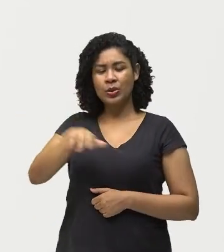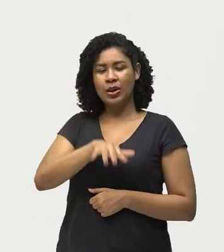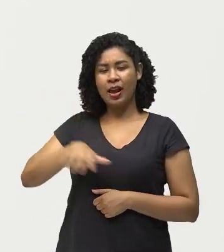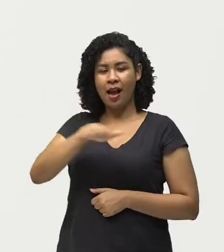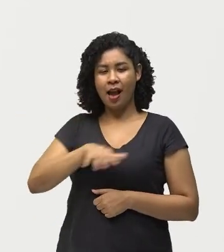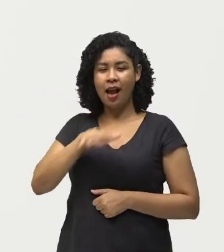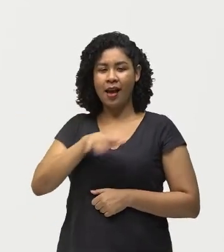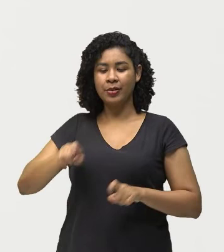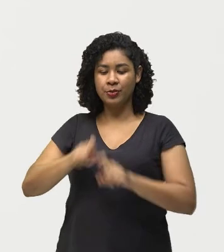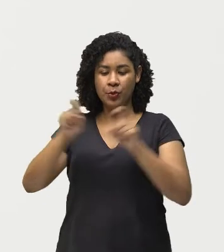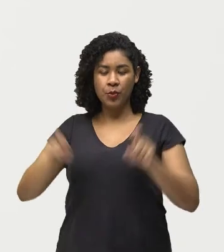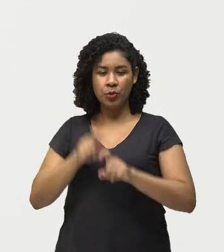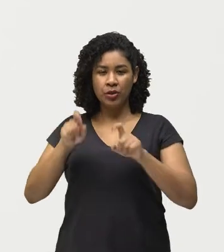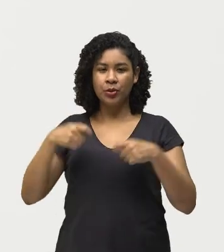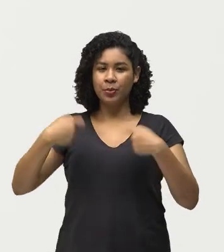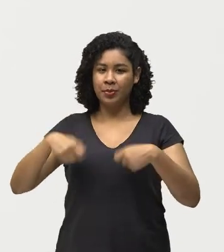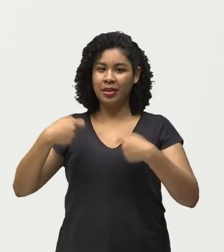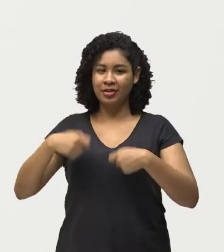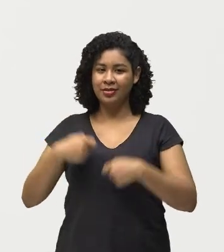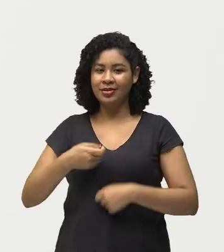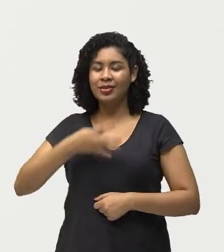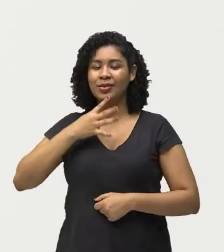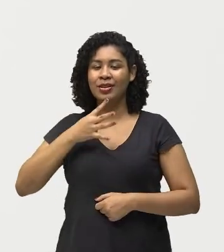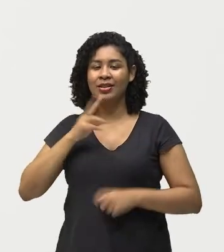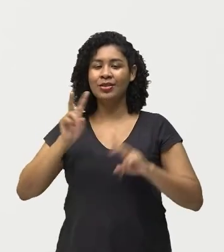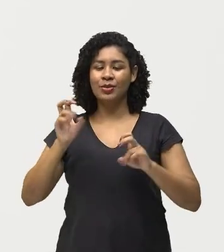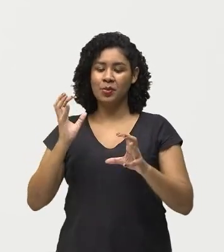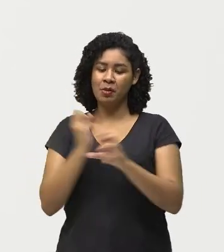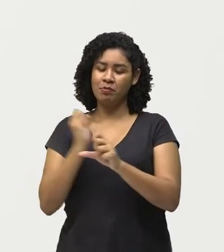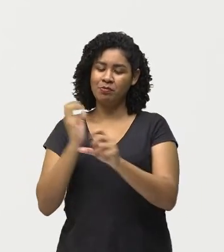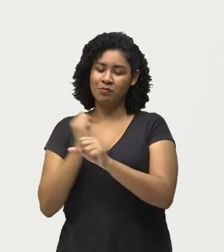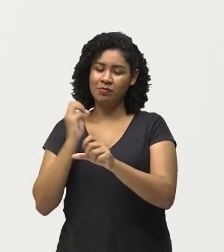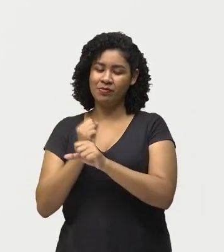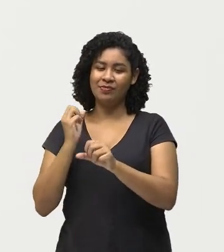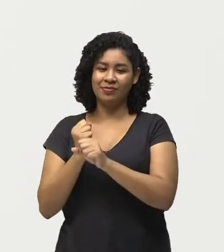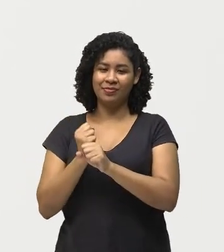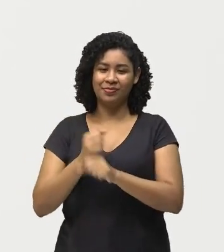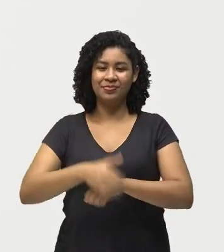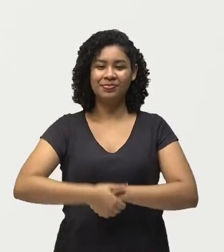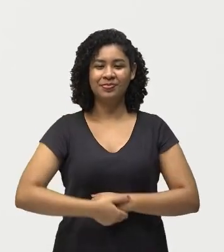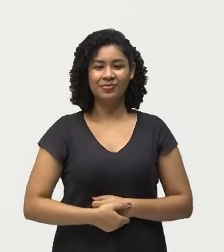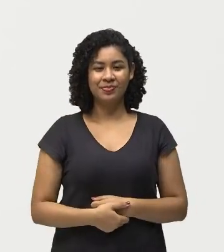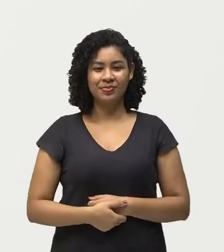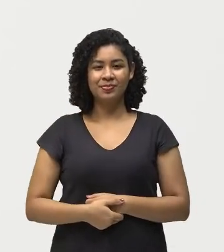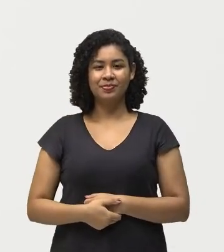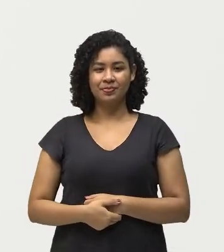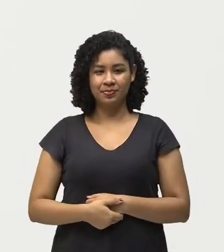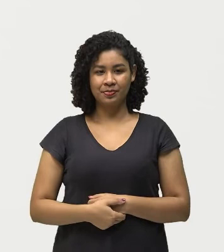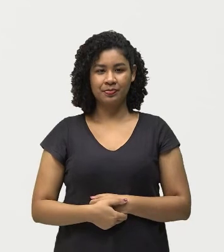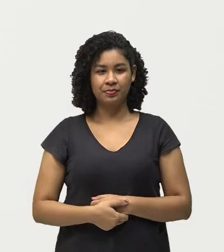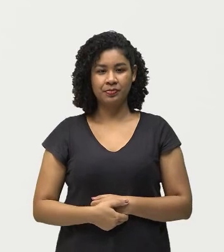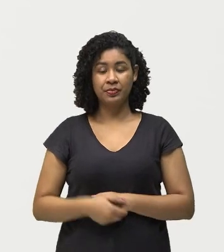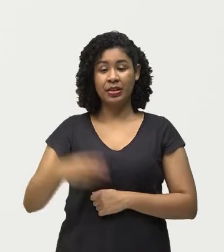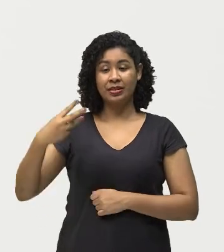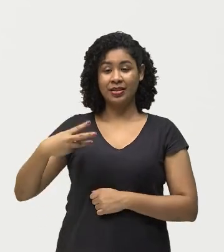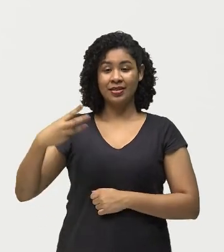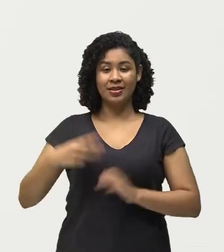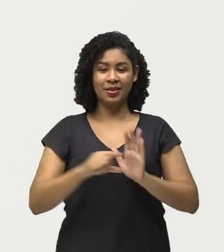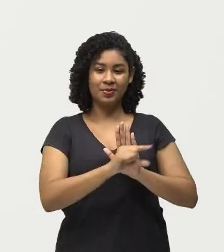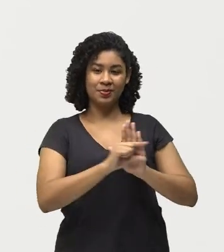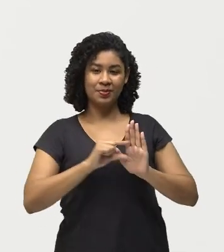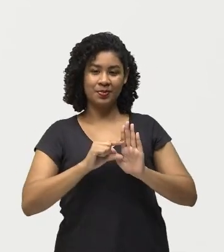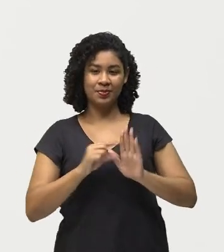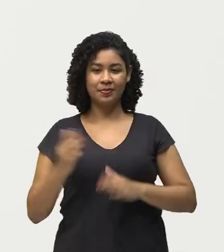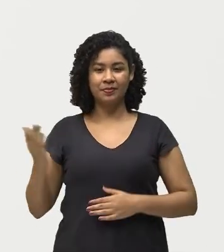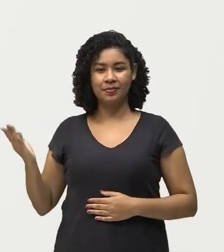esse pensamento abstrato. O que mais que nós temos aí? Temos o próximo parágrafo também.